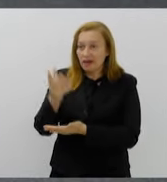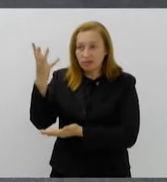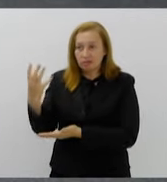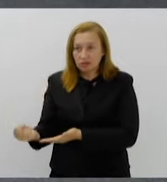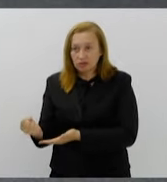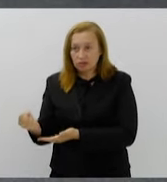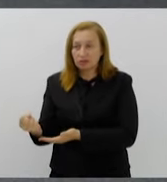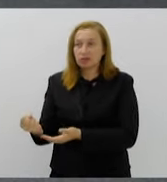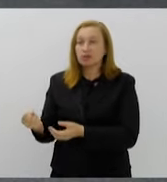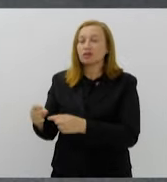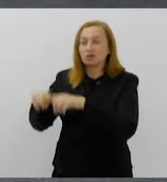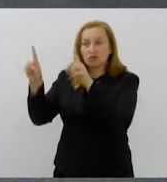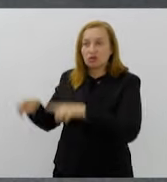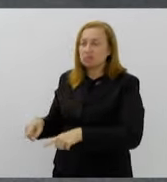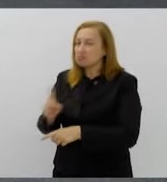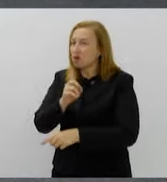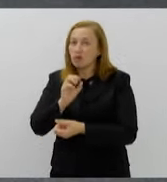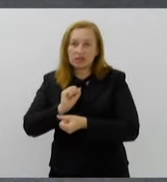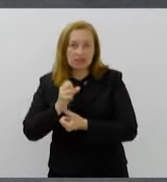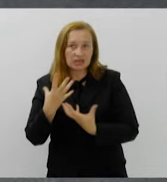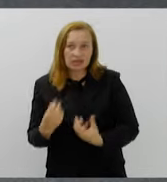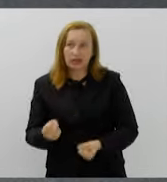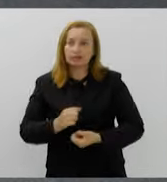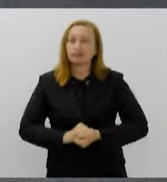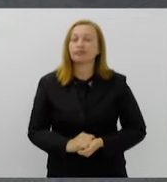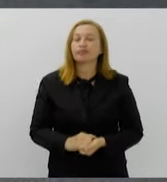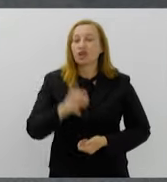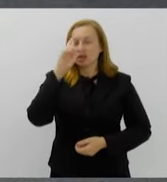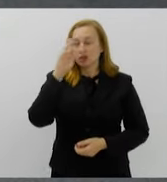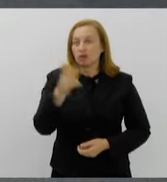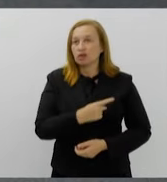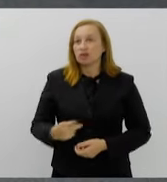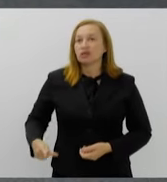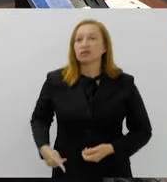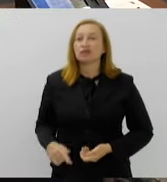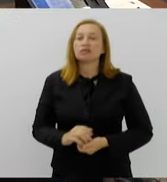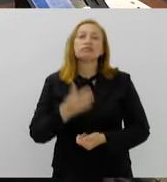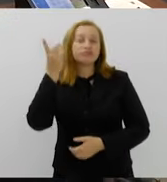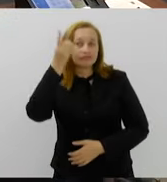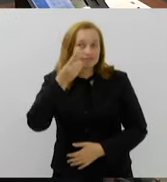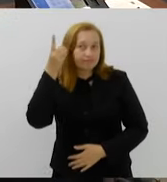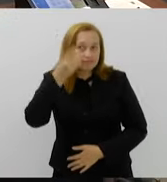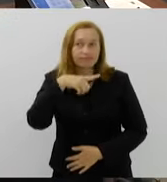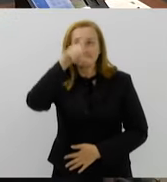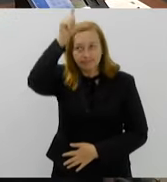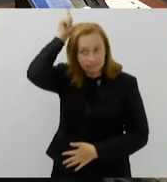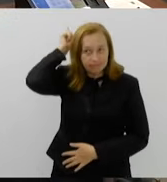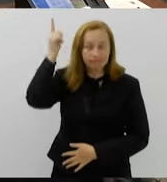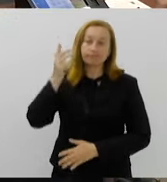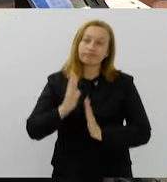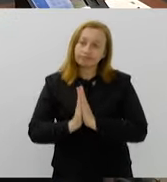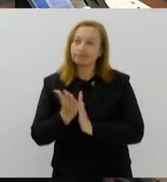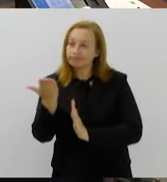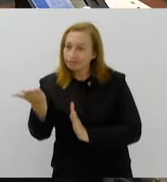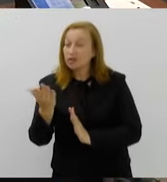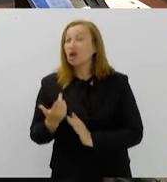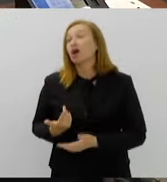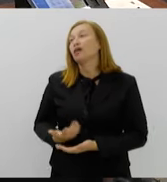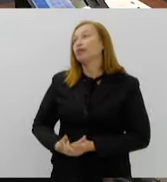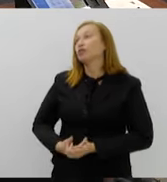do Estado não dá para aceitar Presidente Deputado luí Paulo por favor sobre o